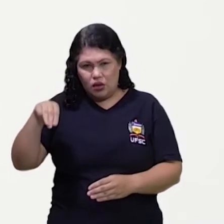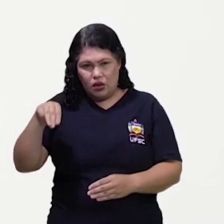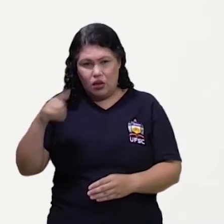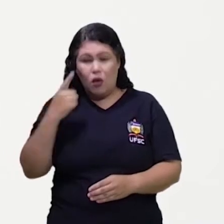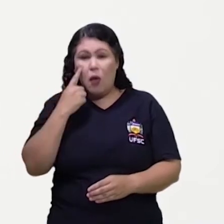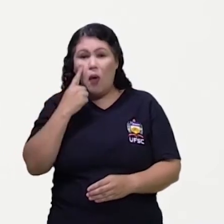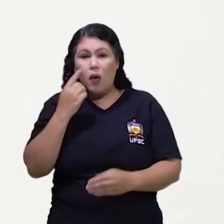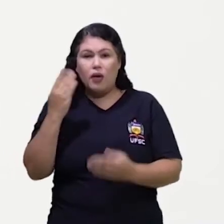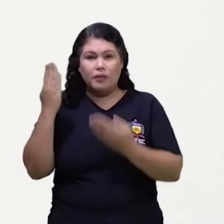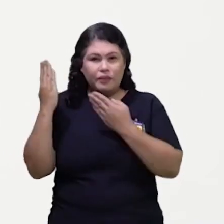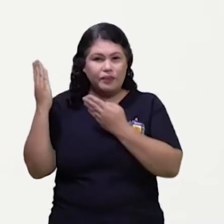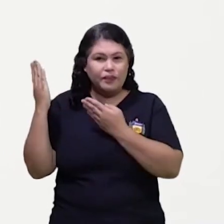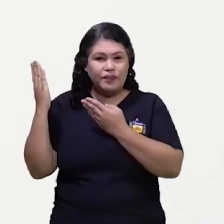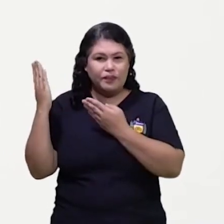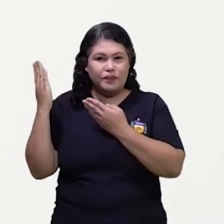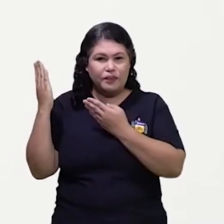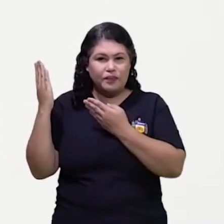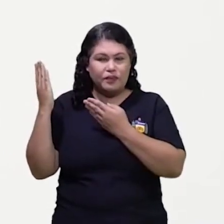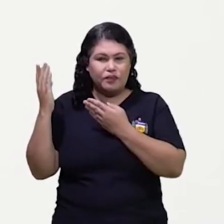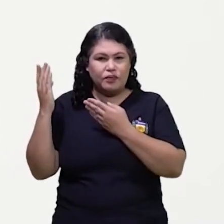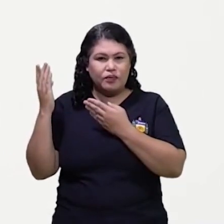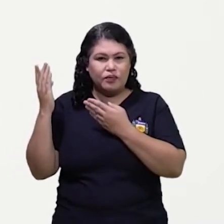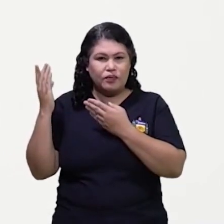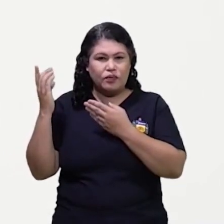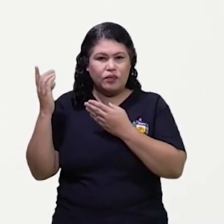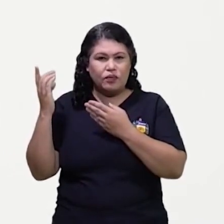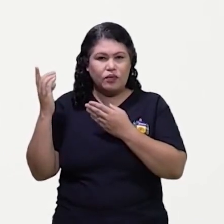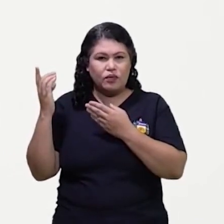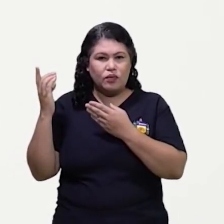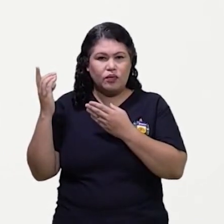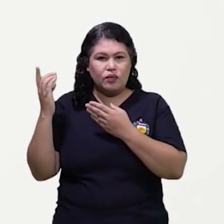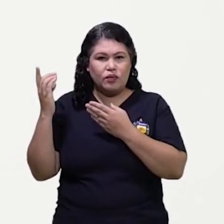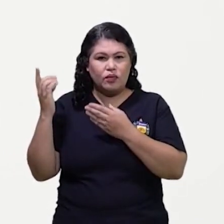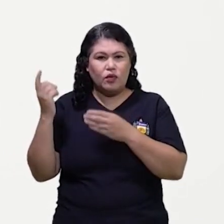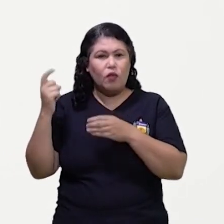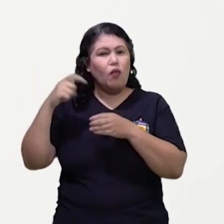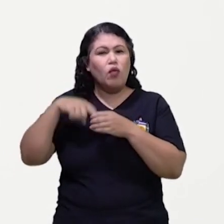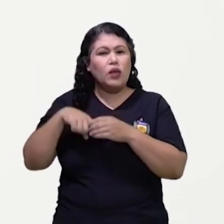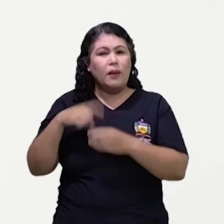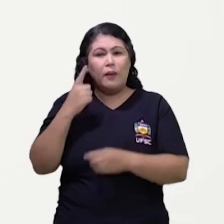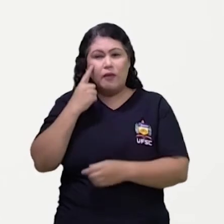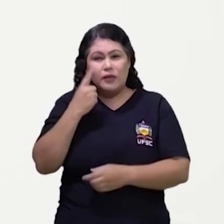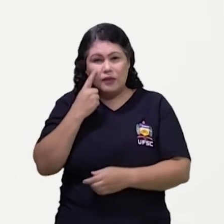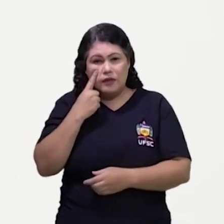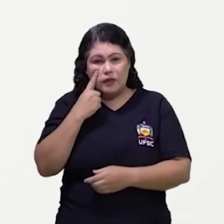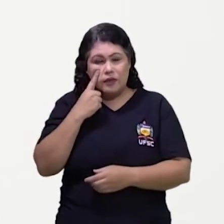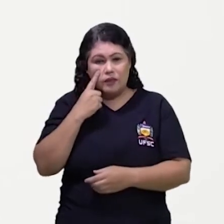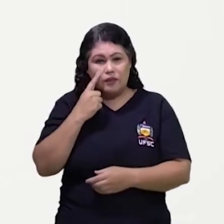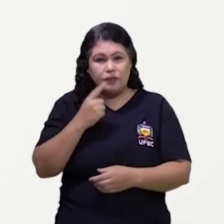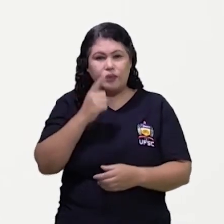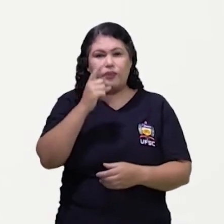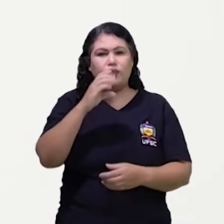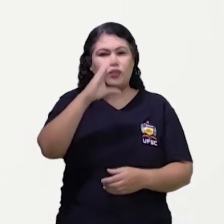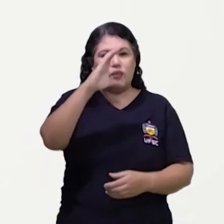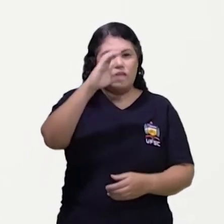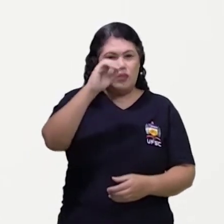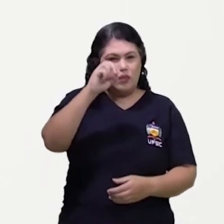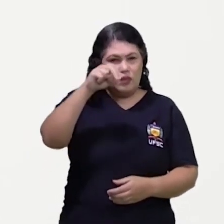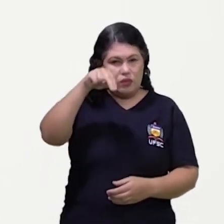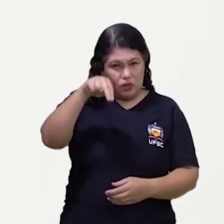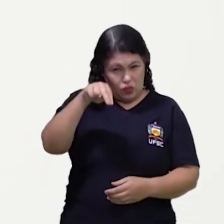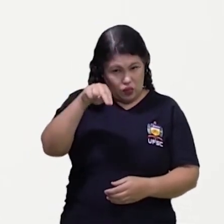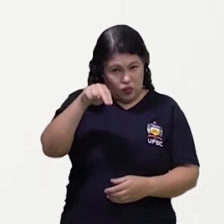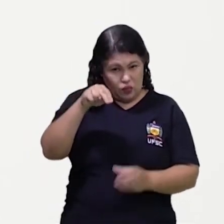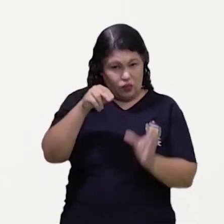ó, presta atenção. Deixa eu voltar aqui para a gente entender. Eu tenho com na